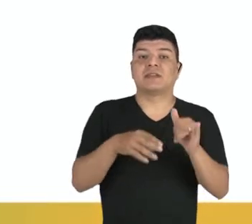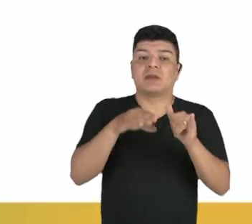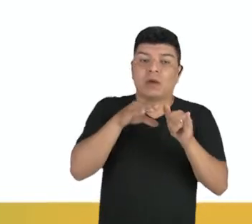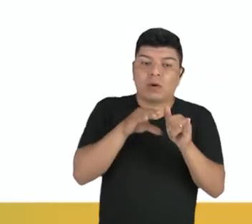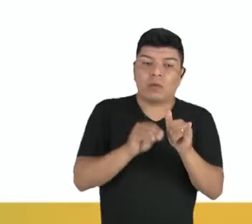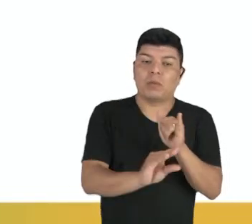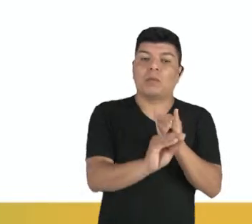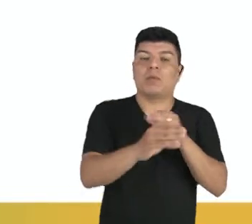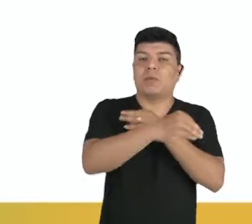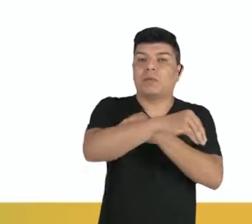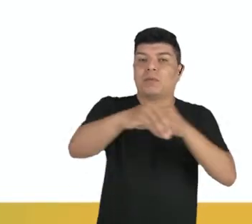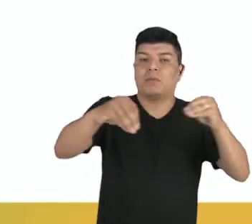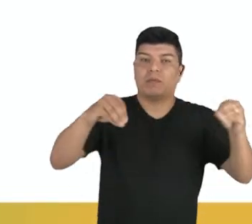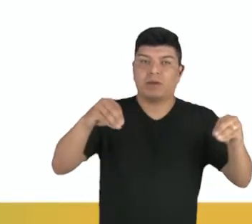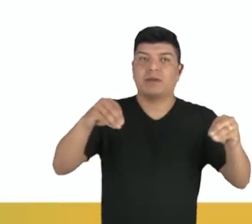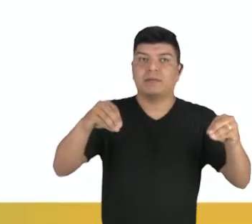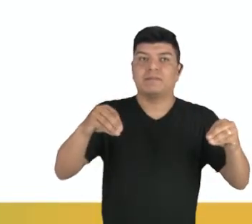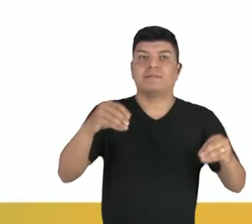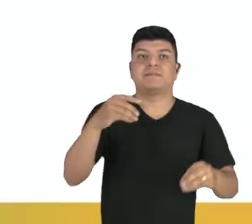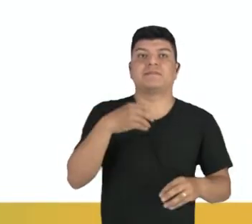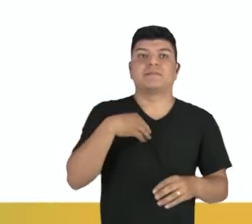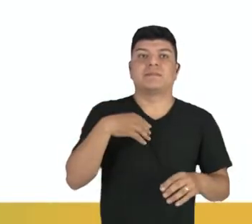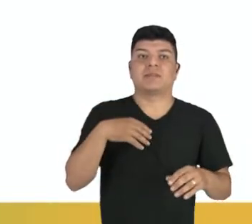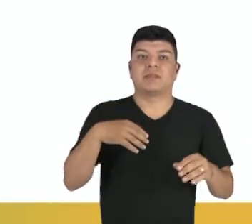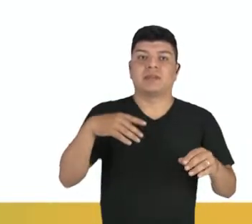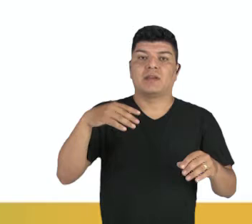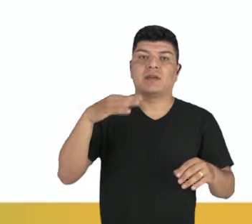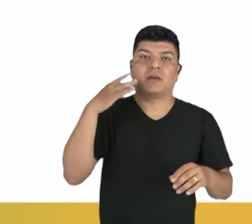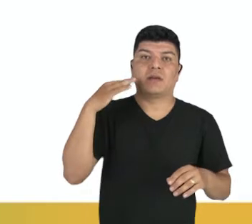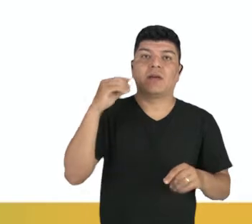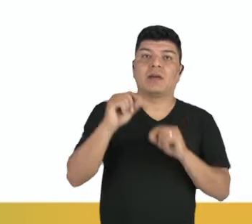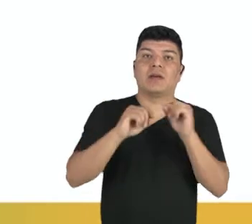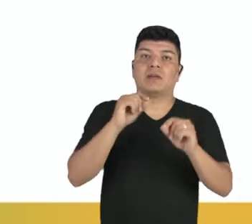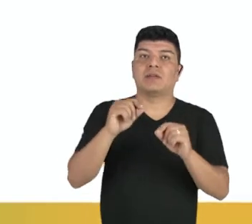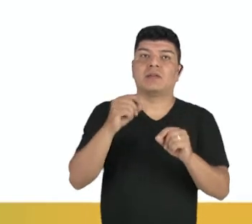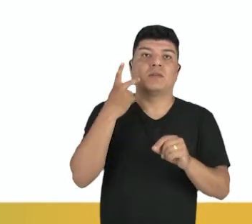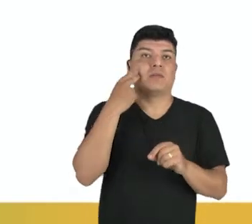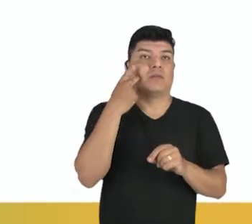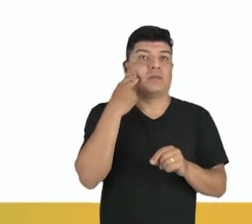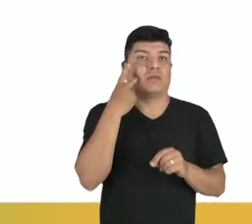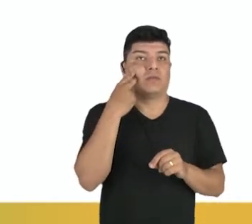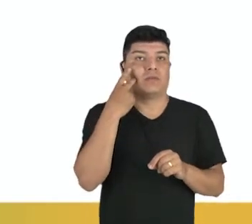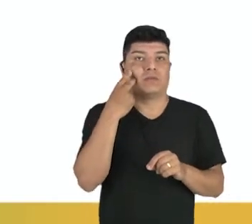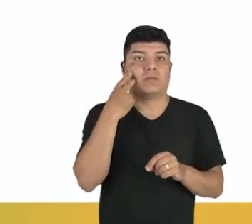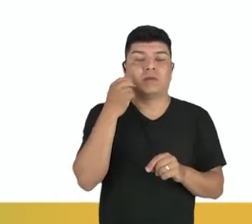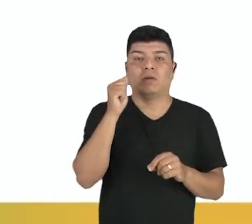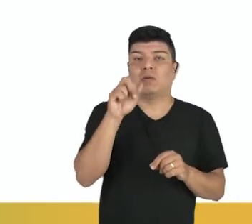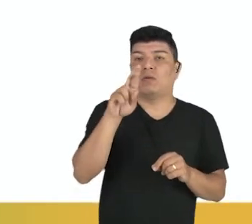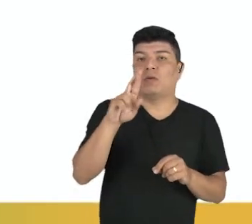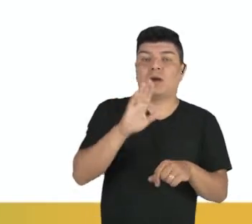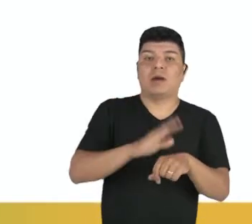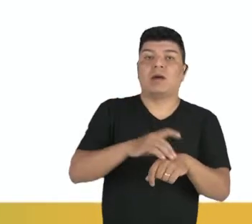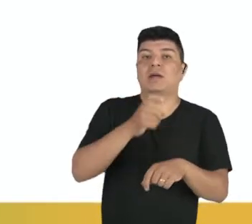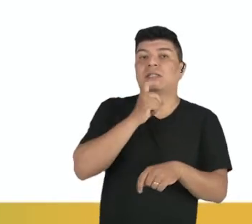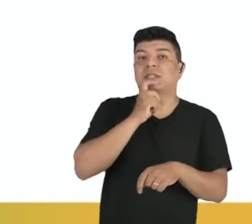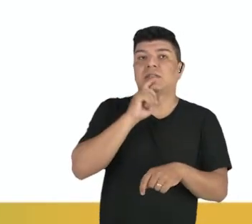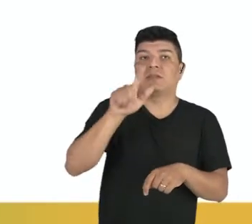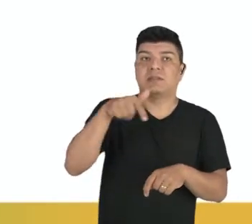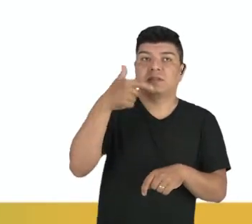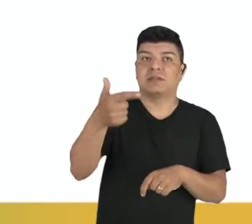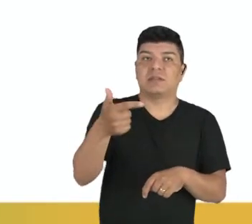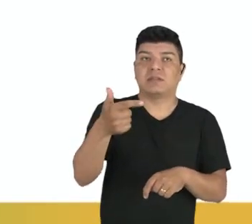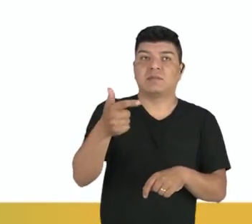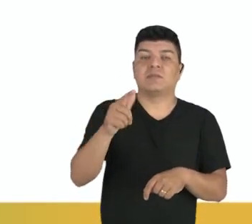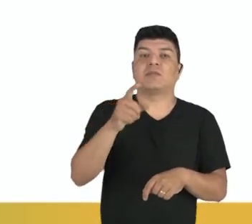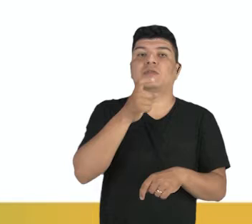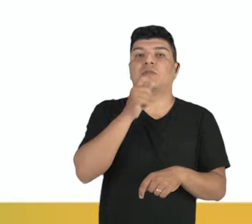falar? Vocês estão vendo esse desenho aí? Tem um fluxo normal, que é para ser assim, o ar mais frio, aí vem outro ar frio